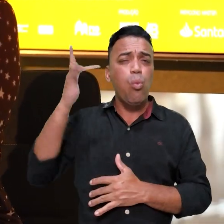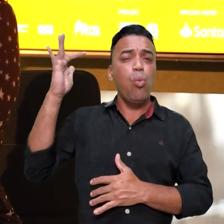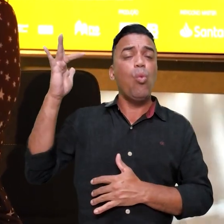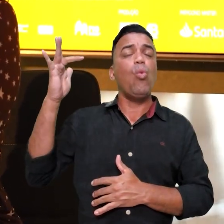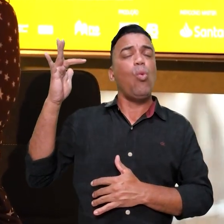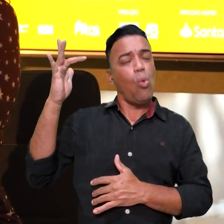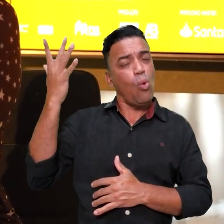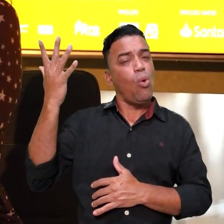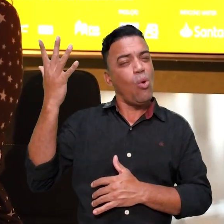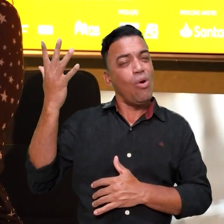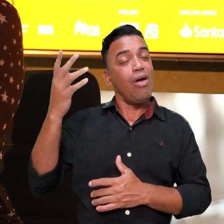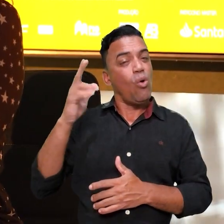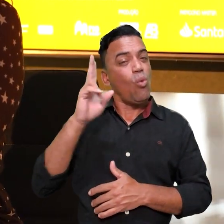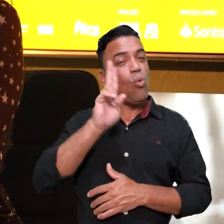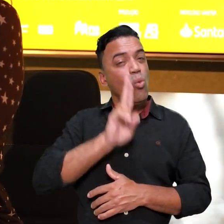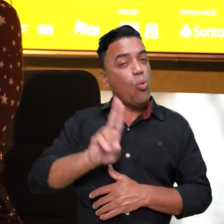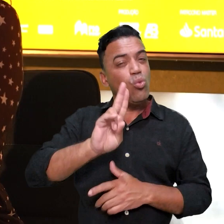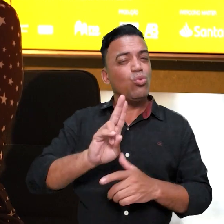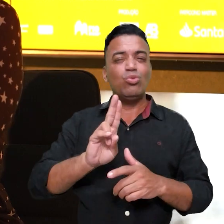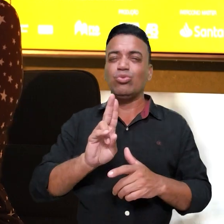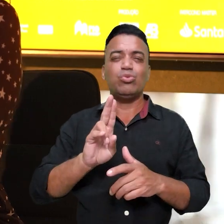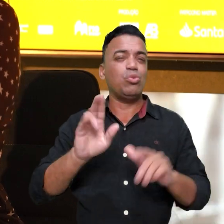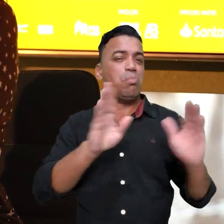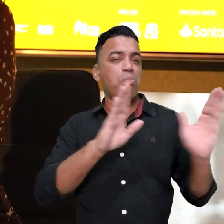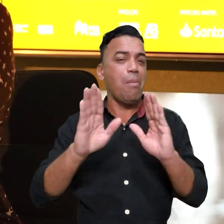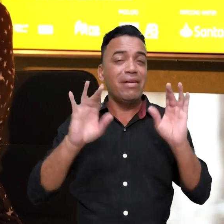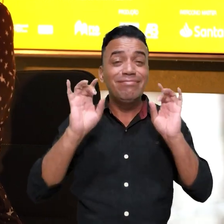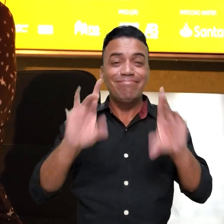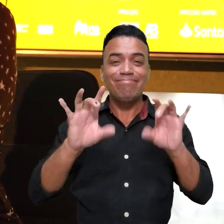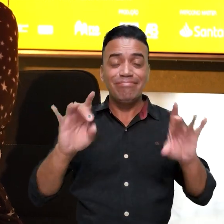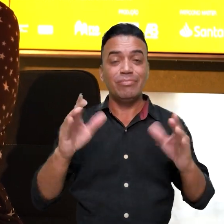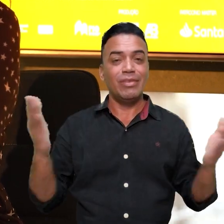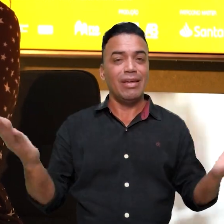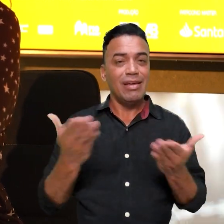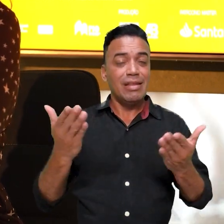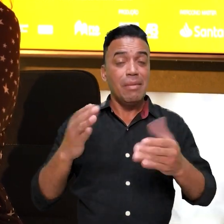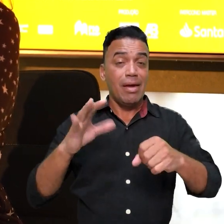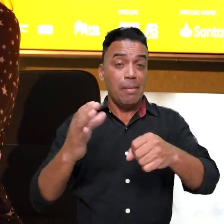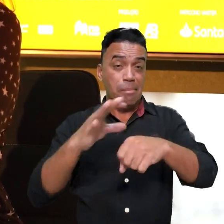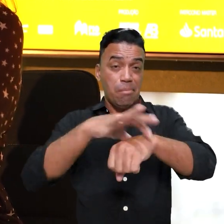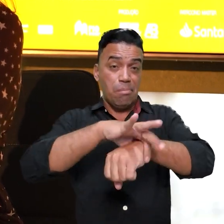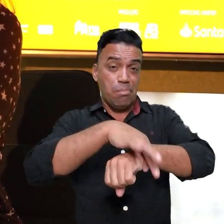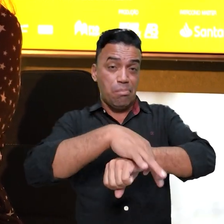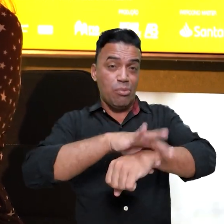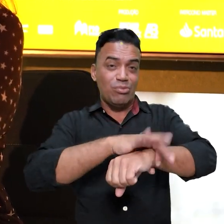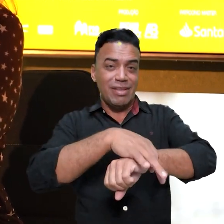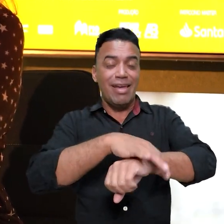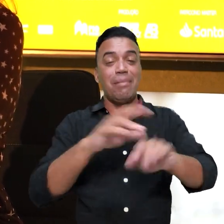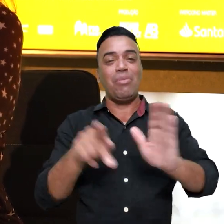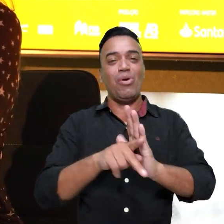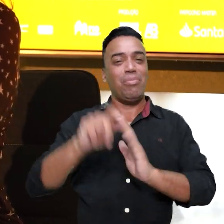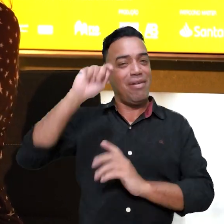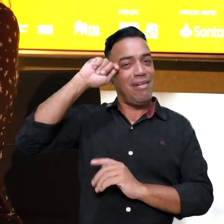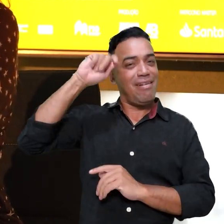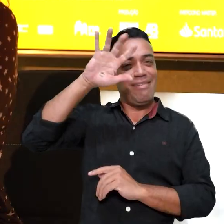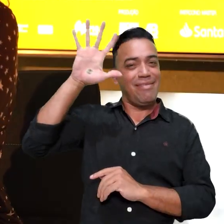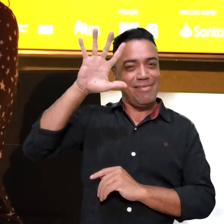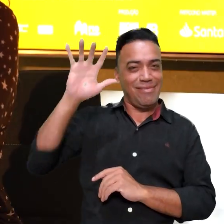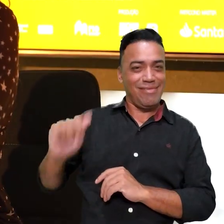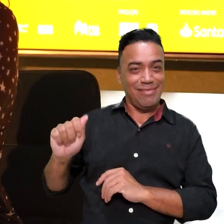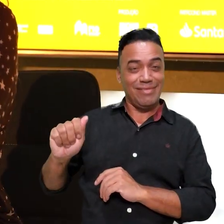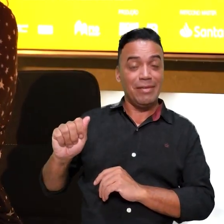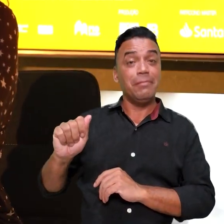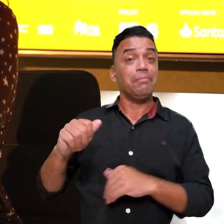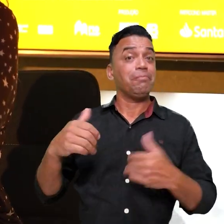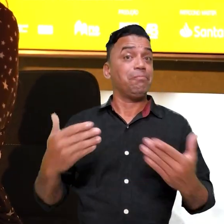estes recebem o microfone quando falam. Estou usando umas pulseiras que são africanas,